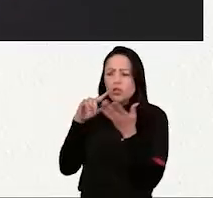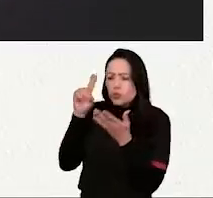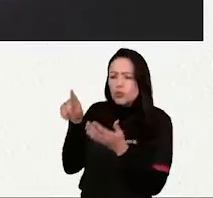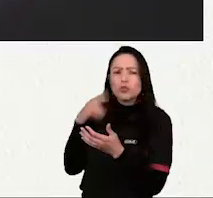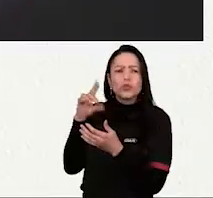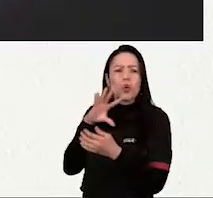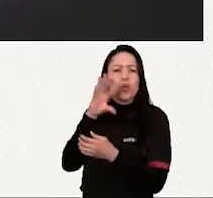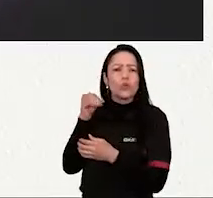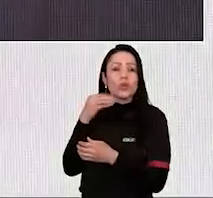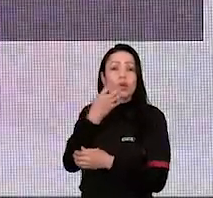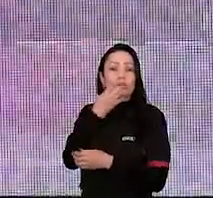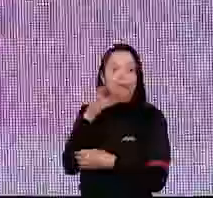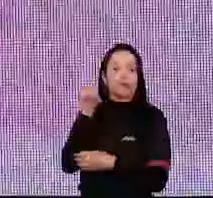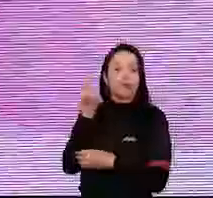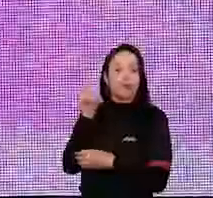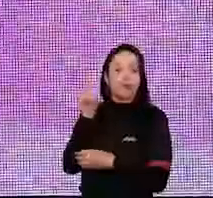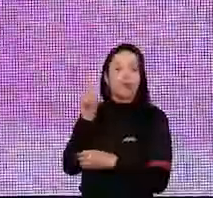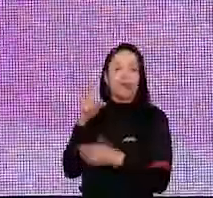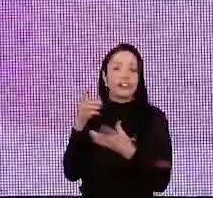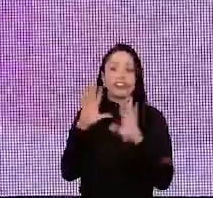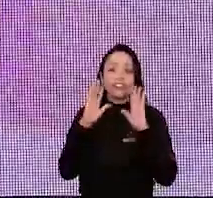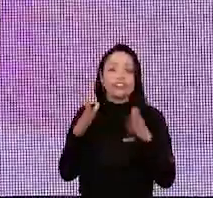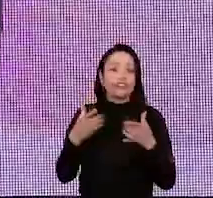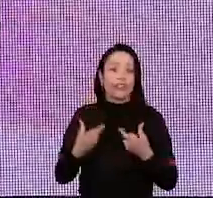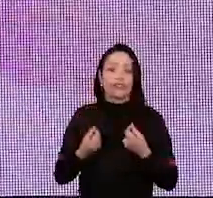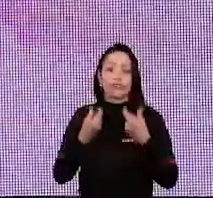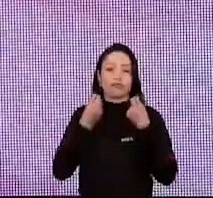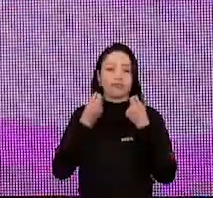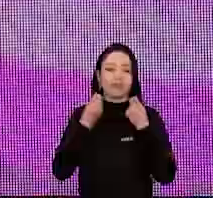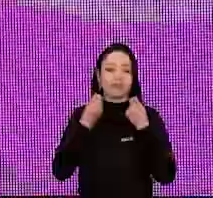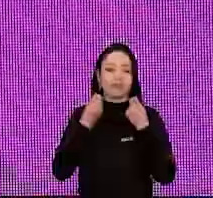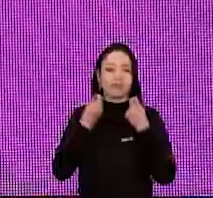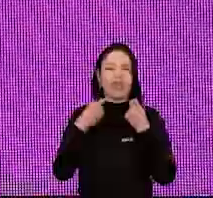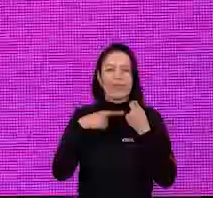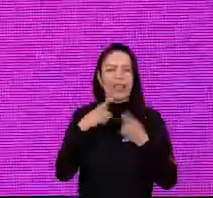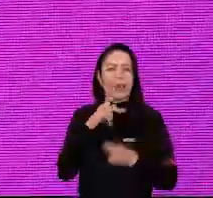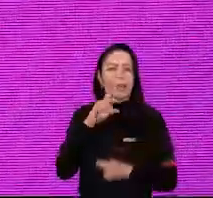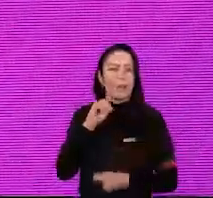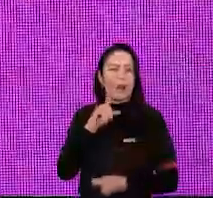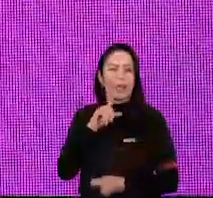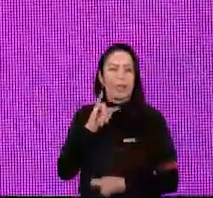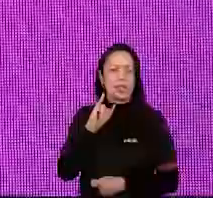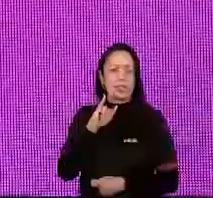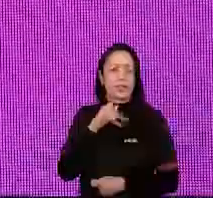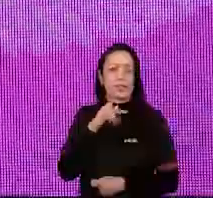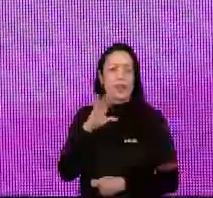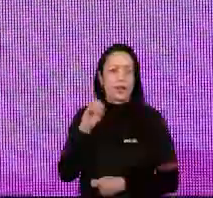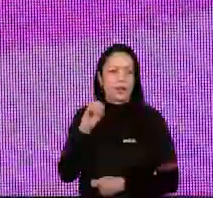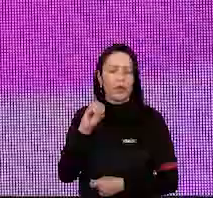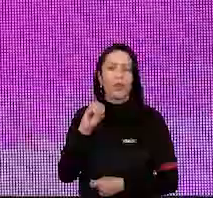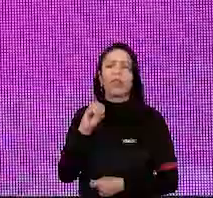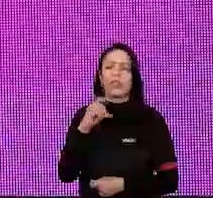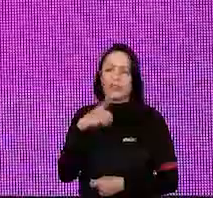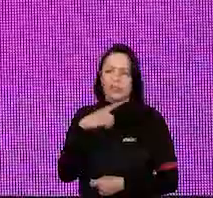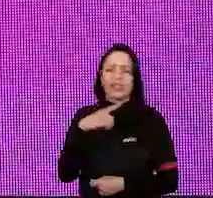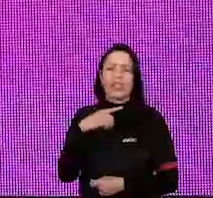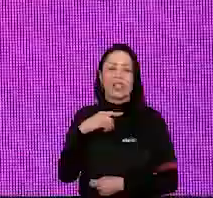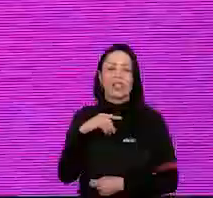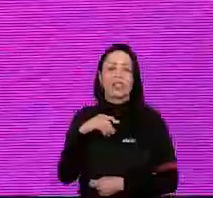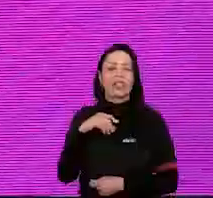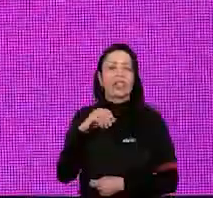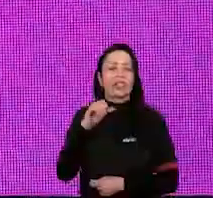é esse cachorro, Cris? Shih Tzu. Né? É sempre assim, pegou esse monte de pólipo, é Shih Tzu. Né? York às vezes faz